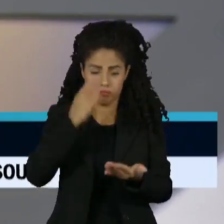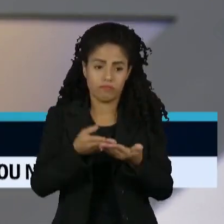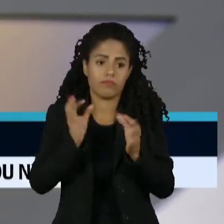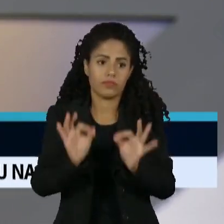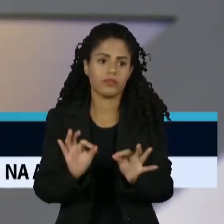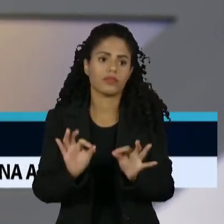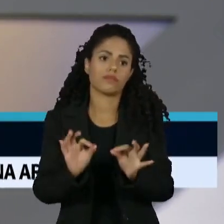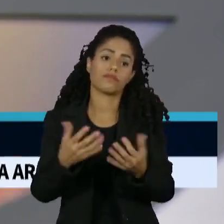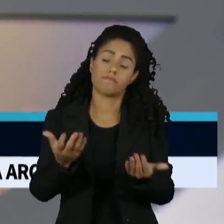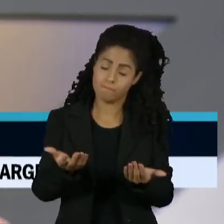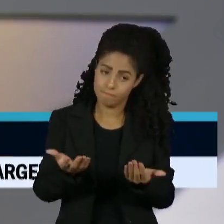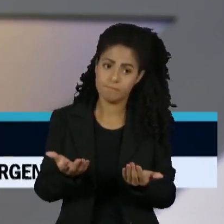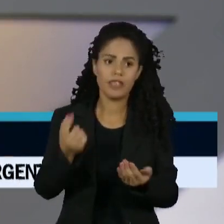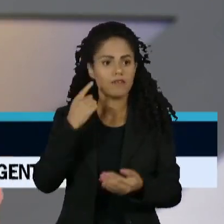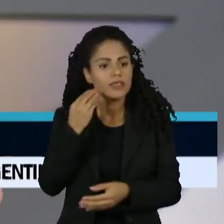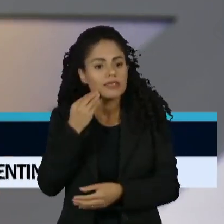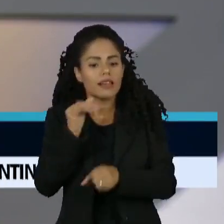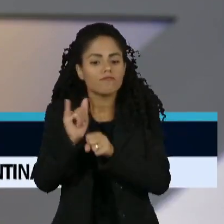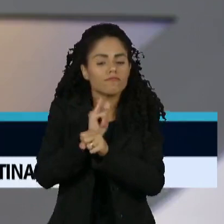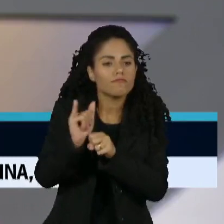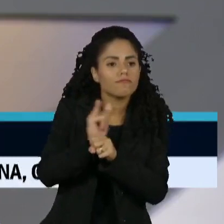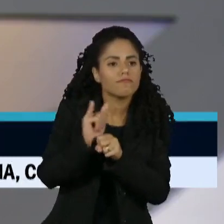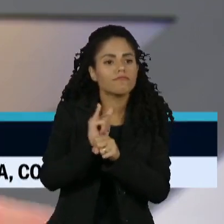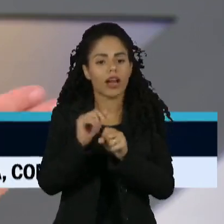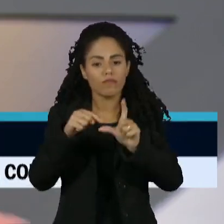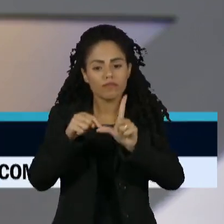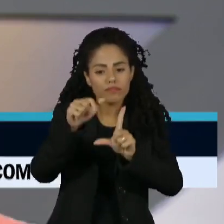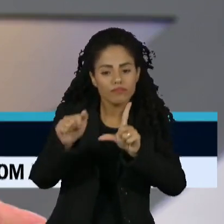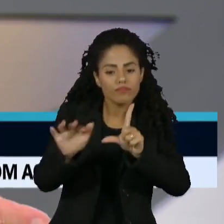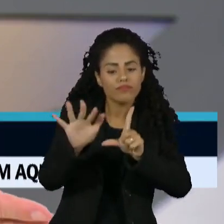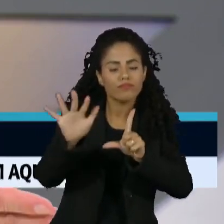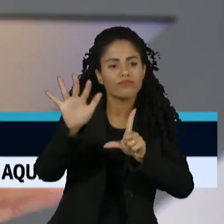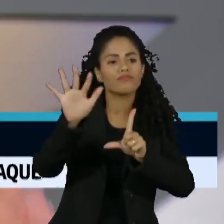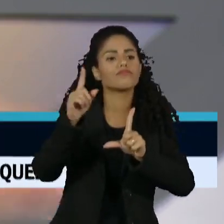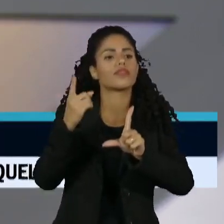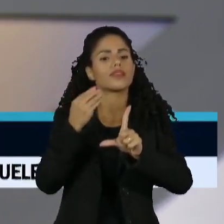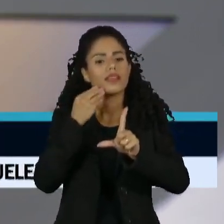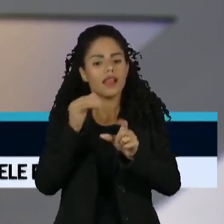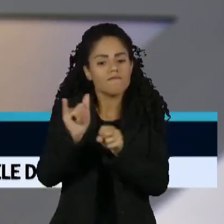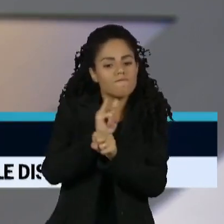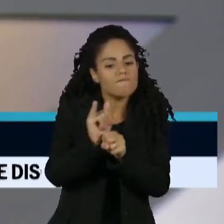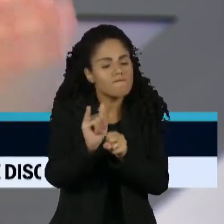que vai ser 3? Ele vai mirar uma coisa no meio do caminho, e quando ele mira no meio do caminho,